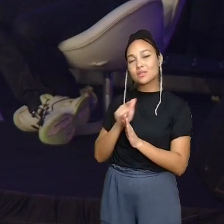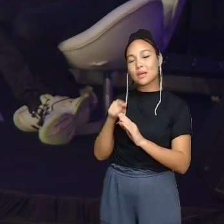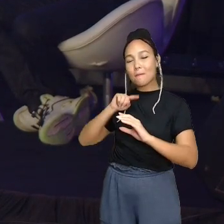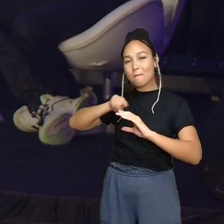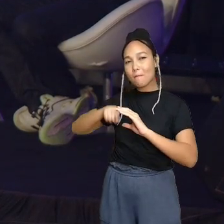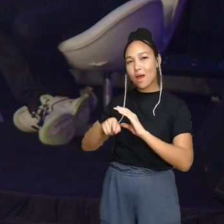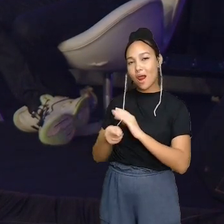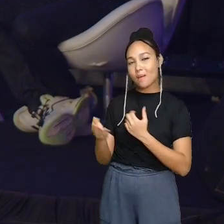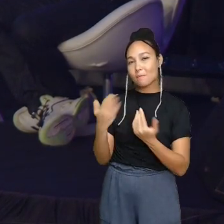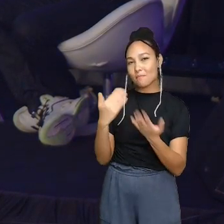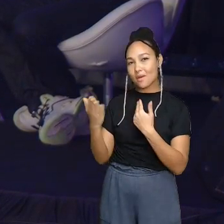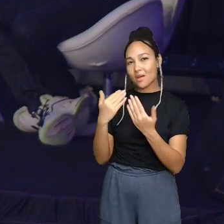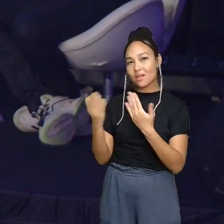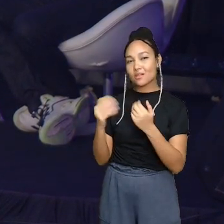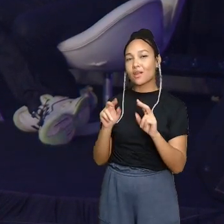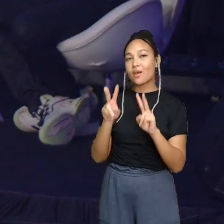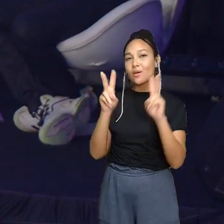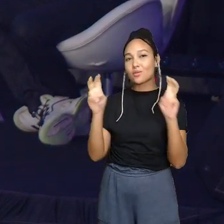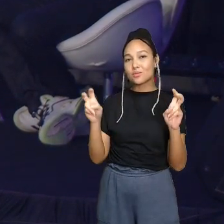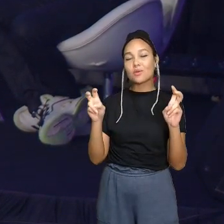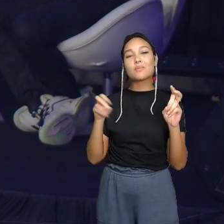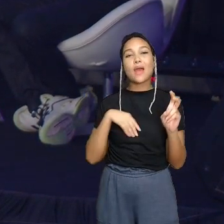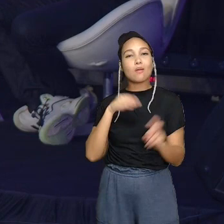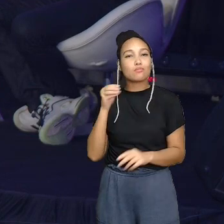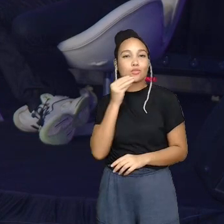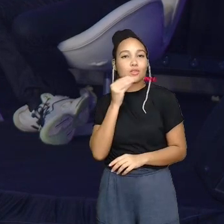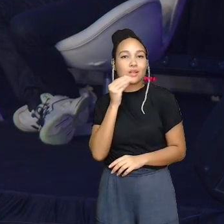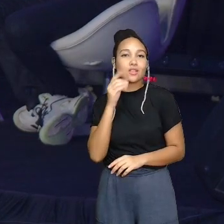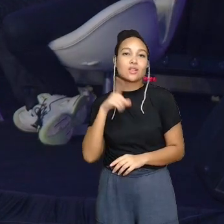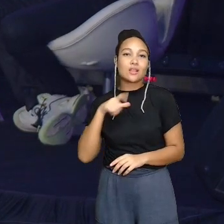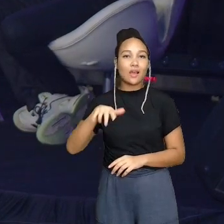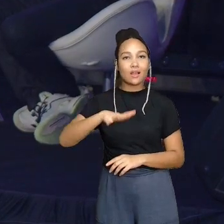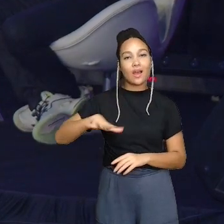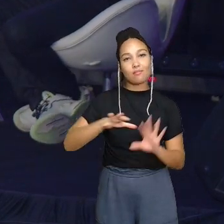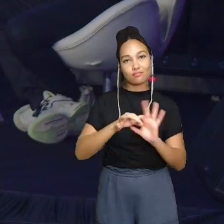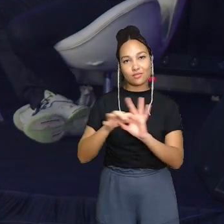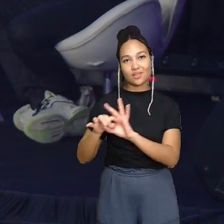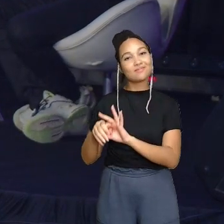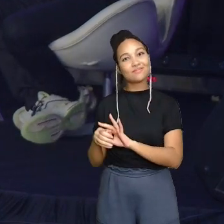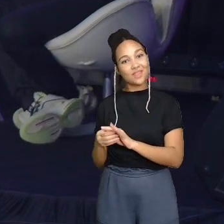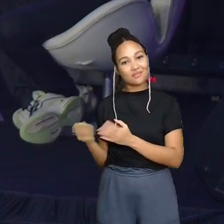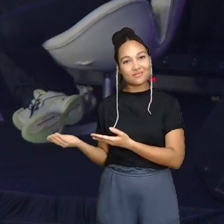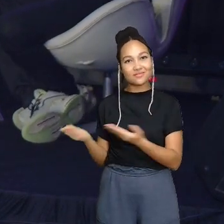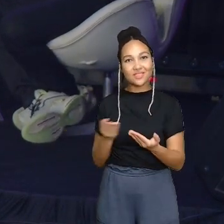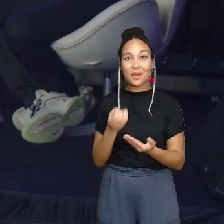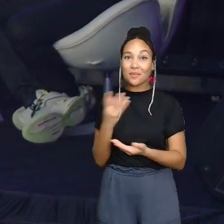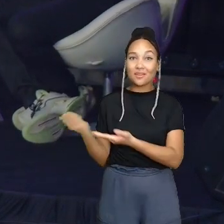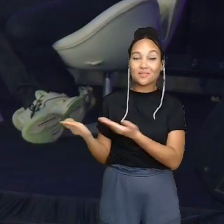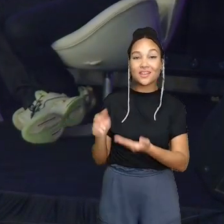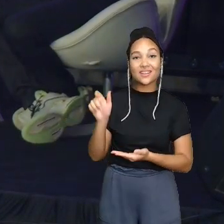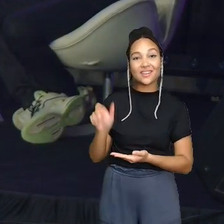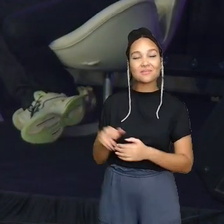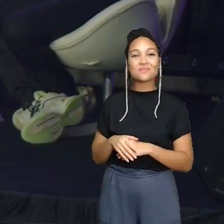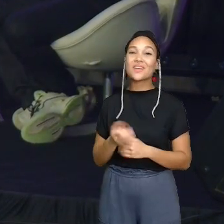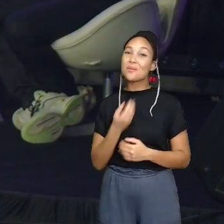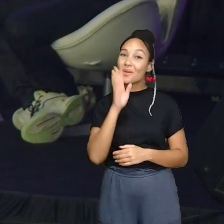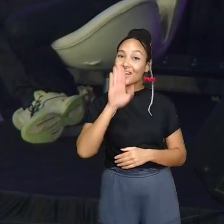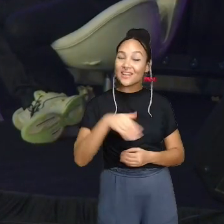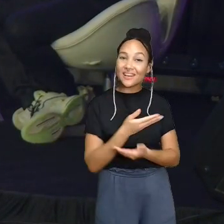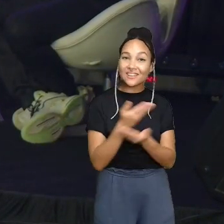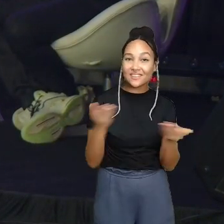mais sobre as oportunidades que nascem dentro desse contexto. Então, por favor, Luales, fique à vontade. Bem-vinda. Boa tarde, pessoal.